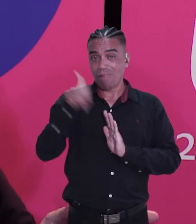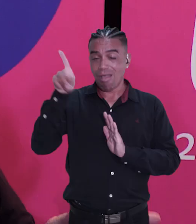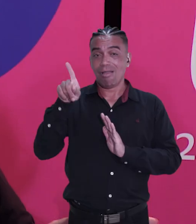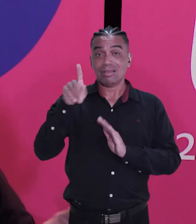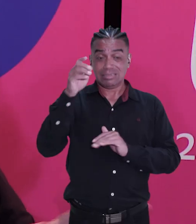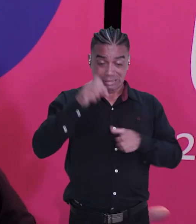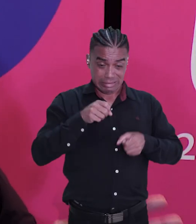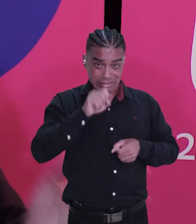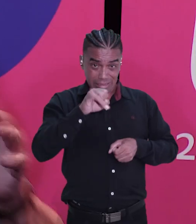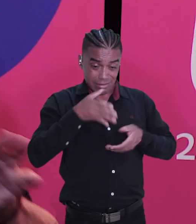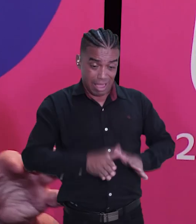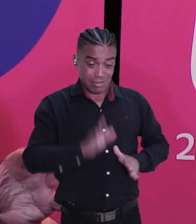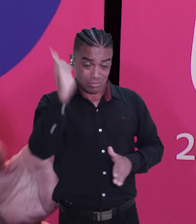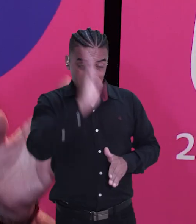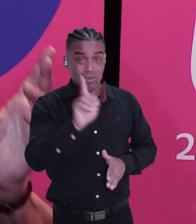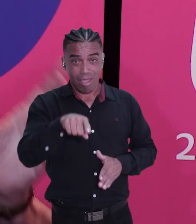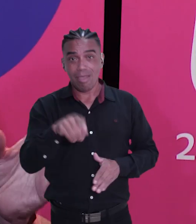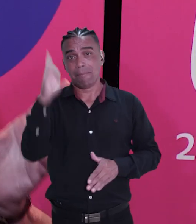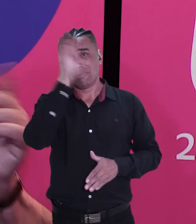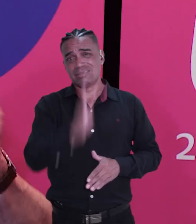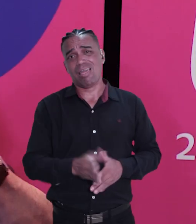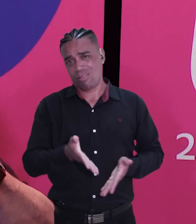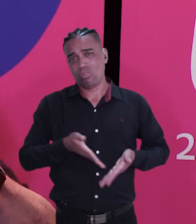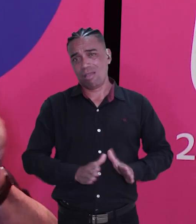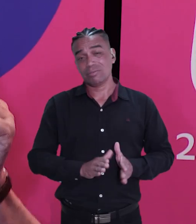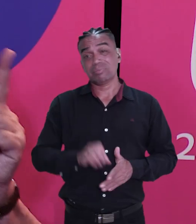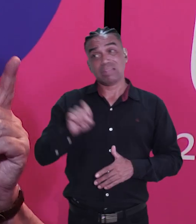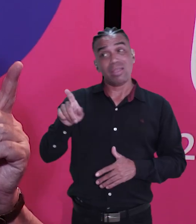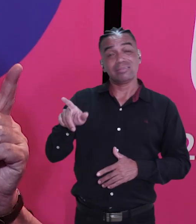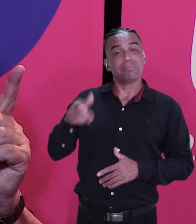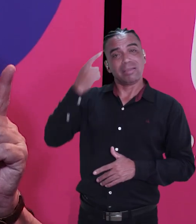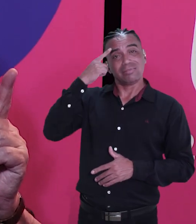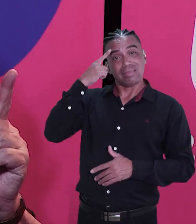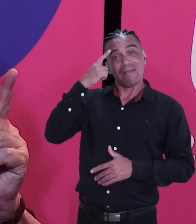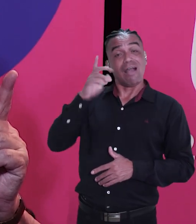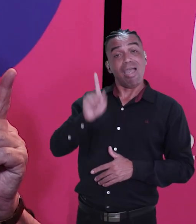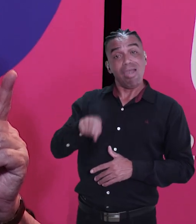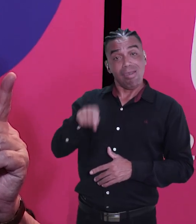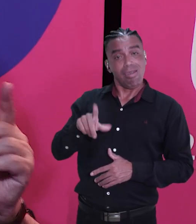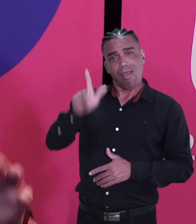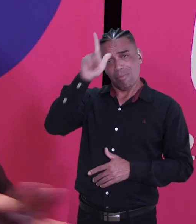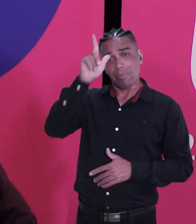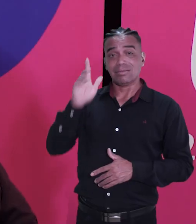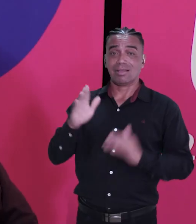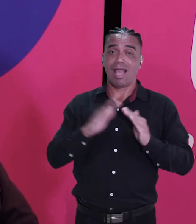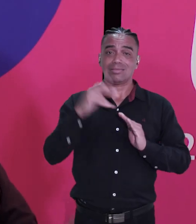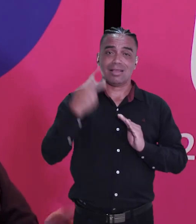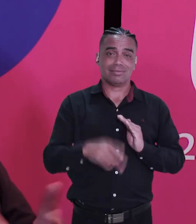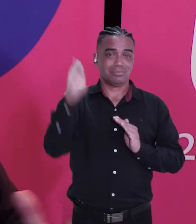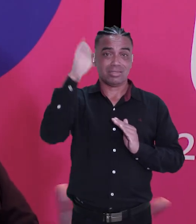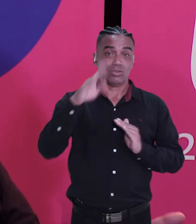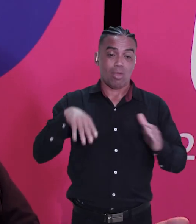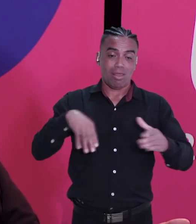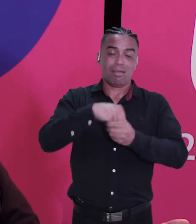é brasileiro, né? No caso deles, eles não só eram considerados, como se consideravam alemães, né? Só que moravam aqui, não